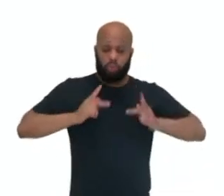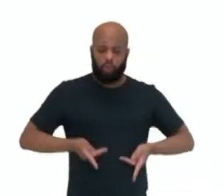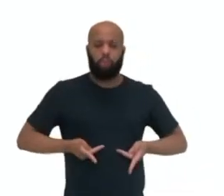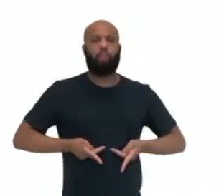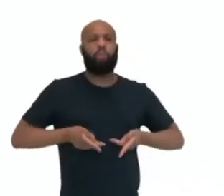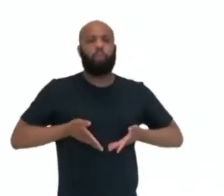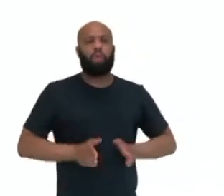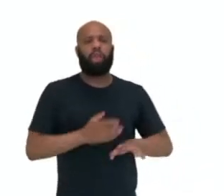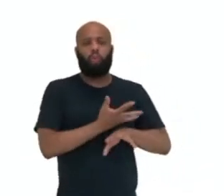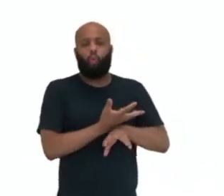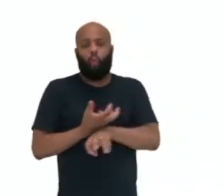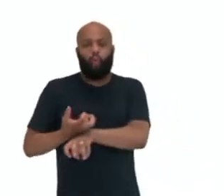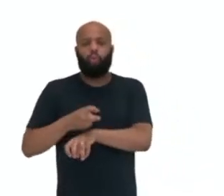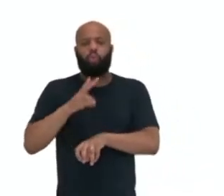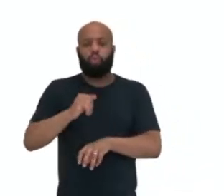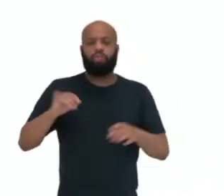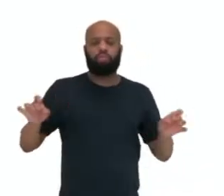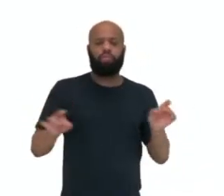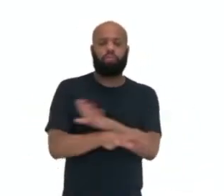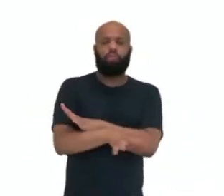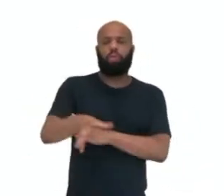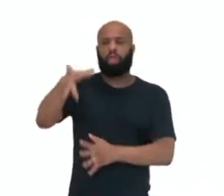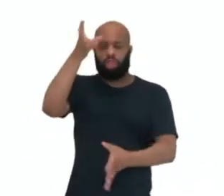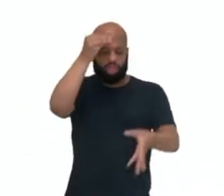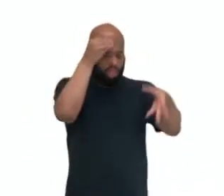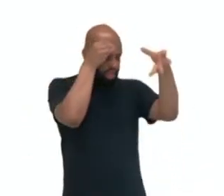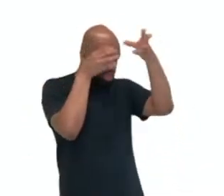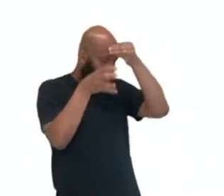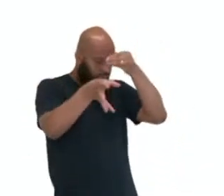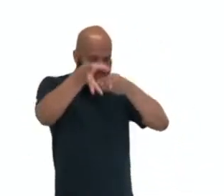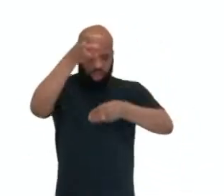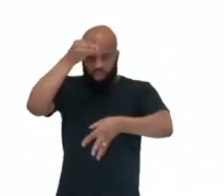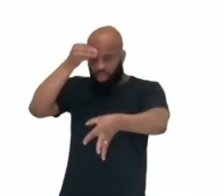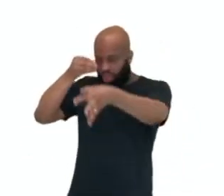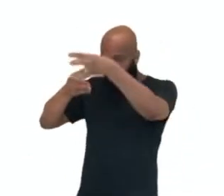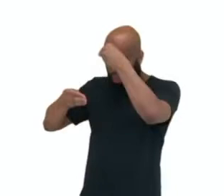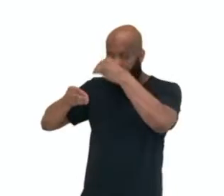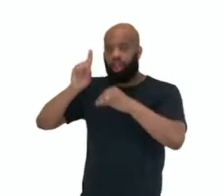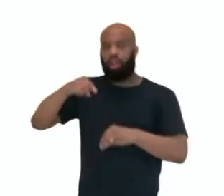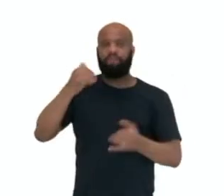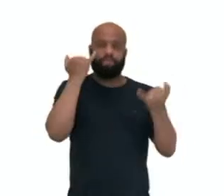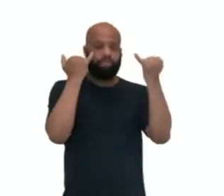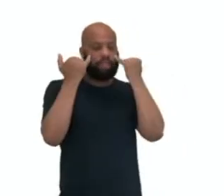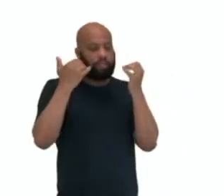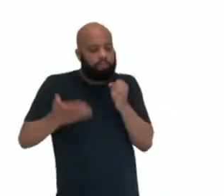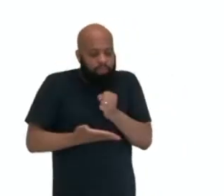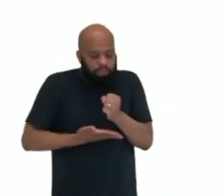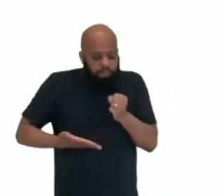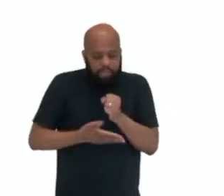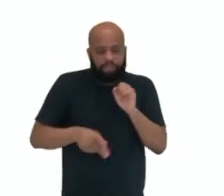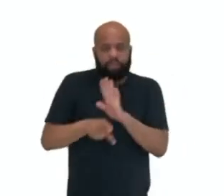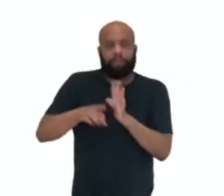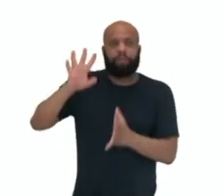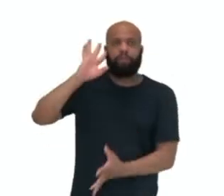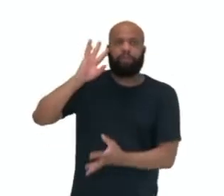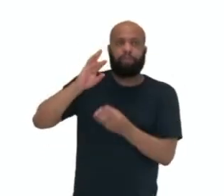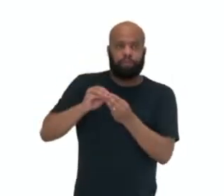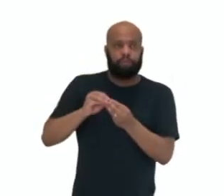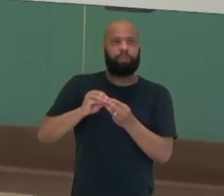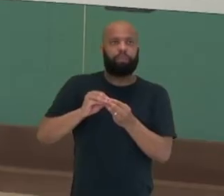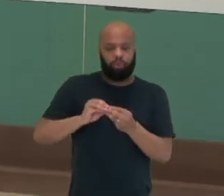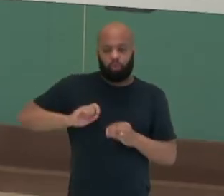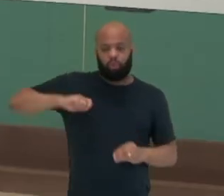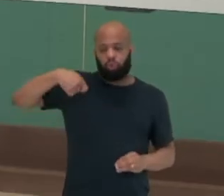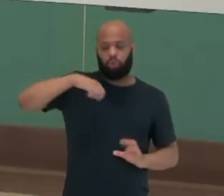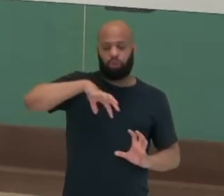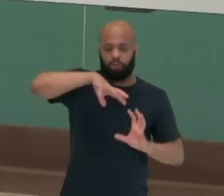vazio, pronto para receber as informações que serão base para seu entendimento acerca do